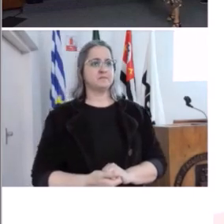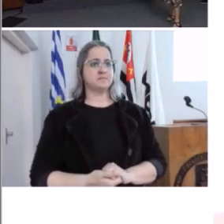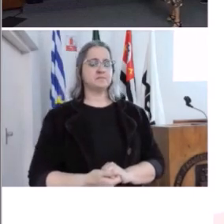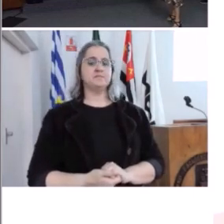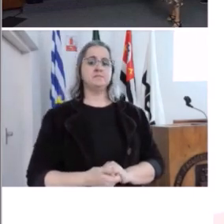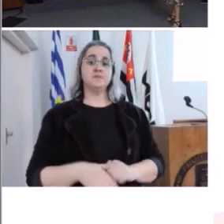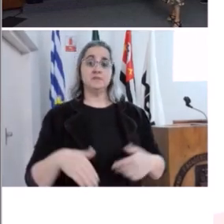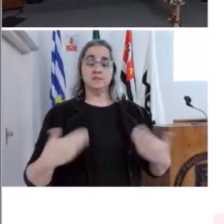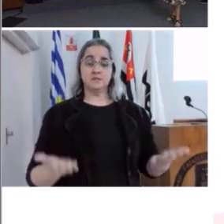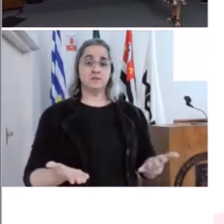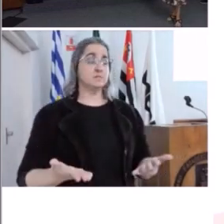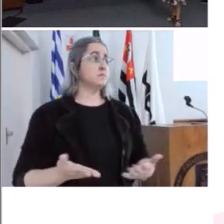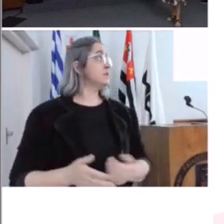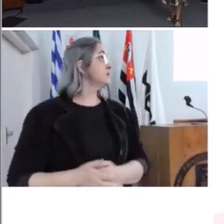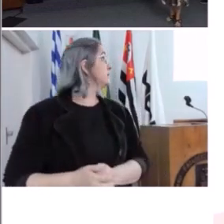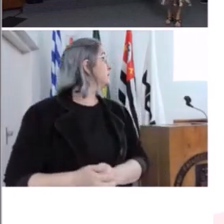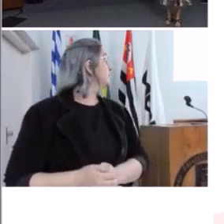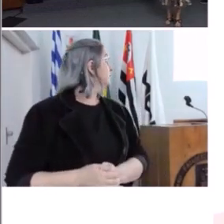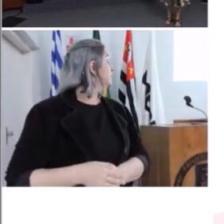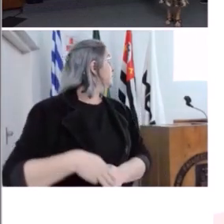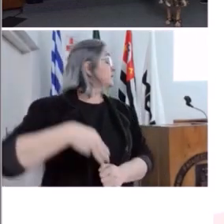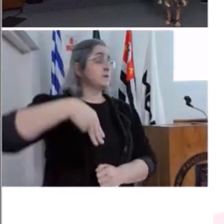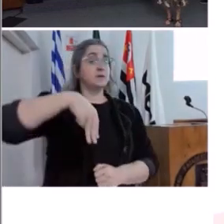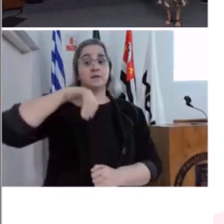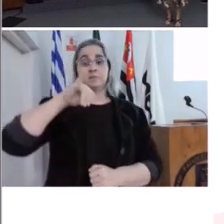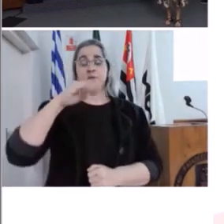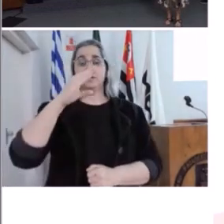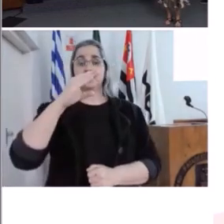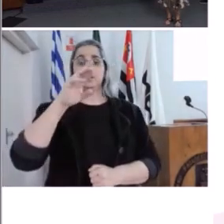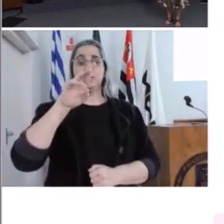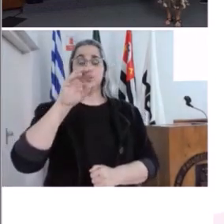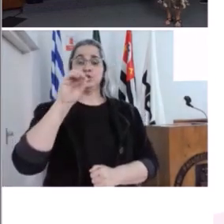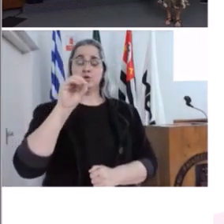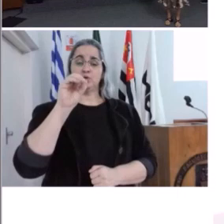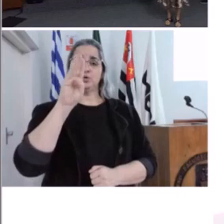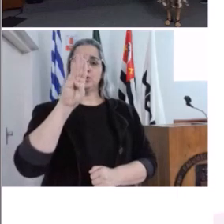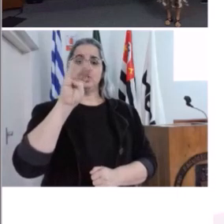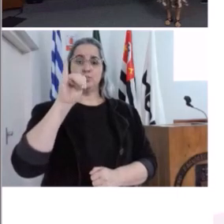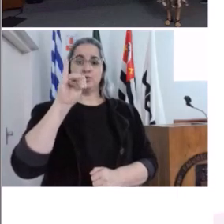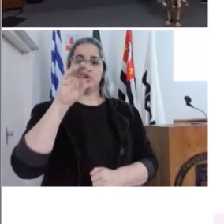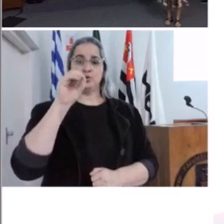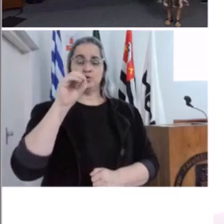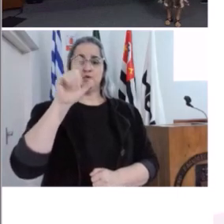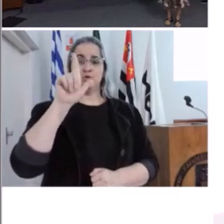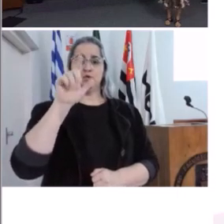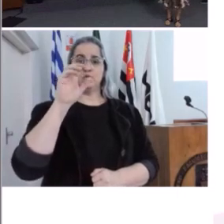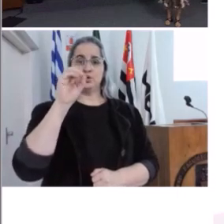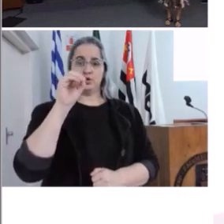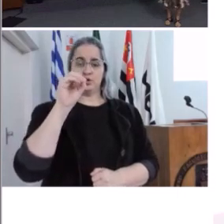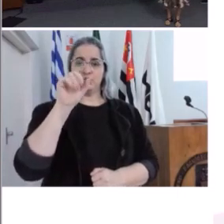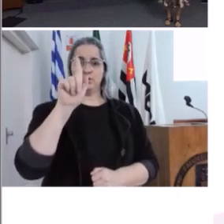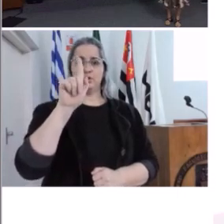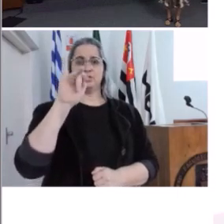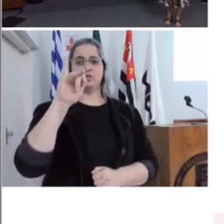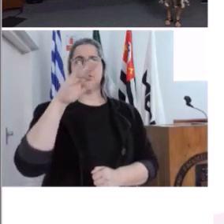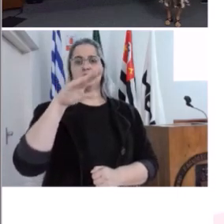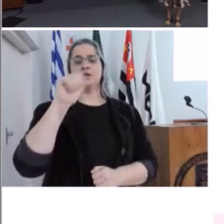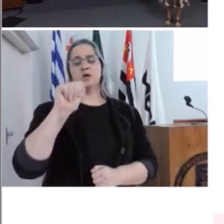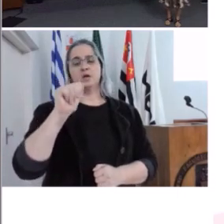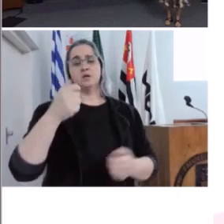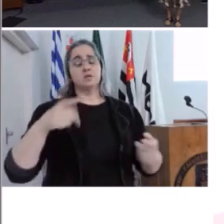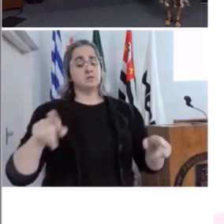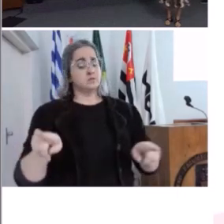E a parte microbiológica, né, gente? A cavidade bucal, ele é um ponto gatilho também para